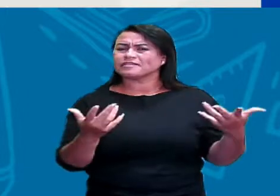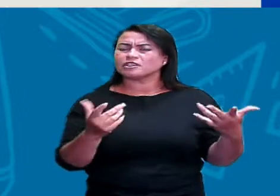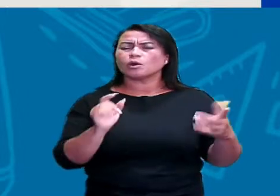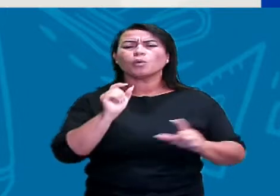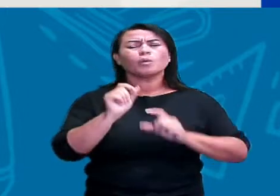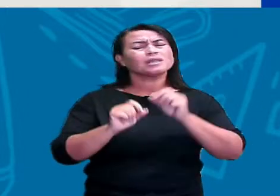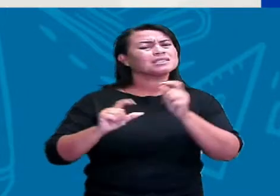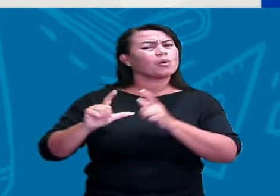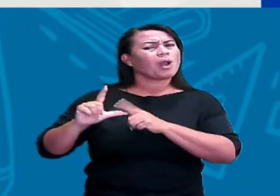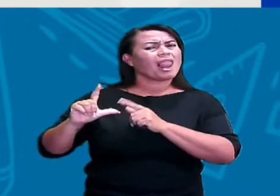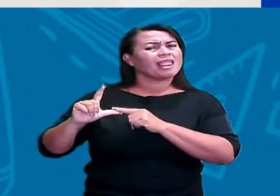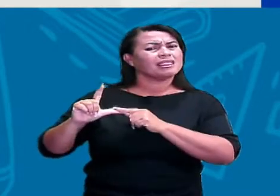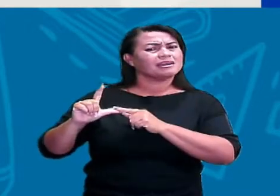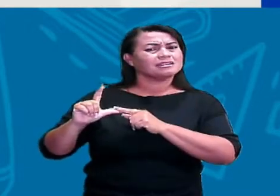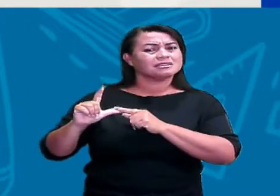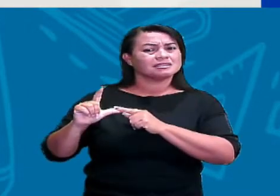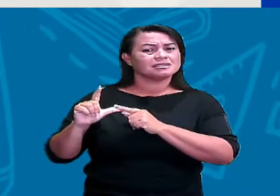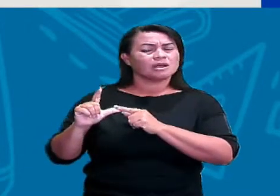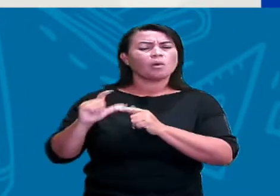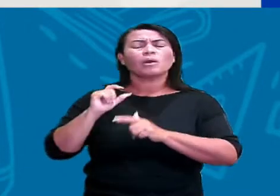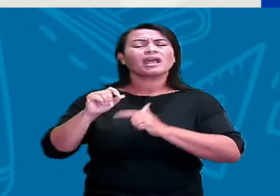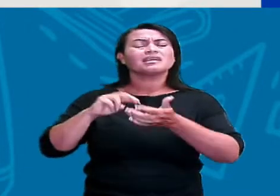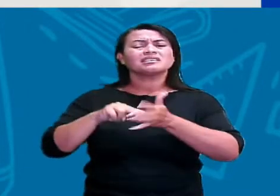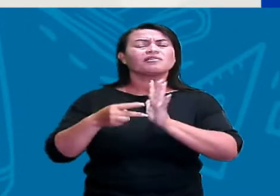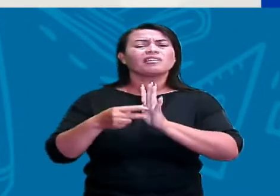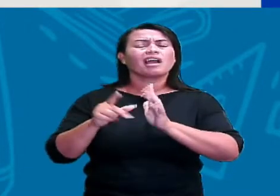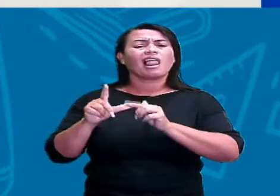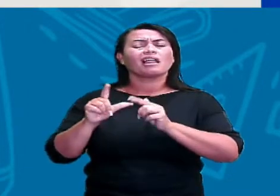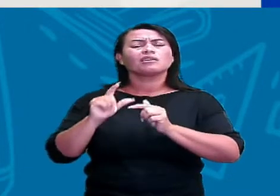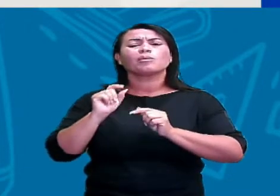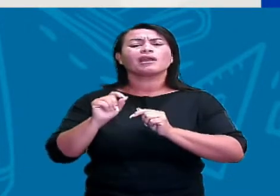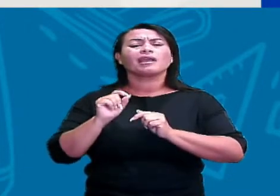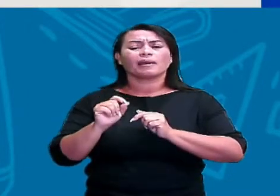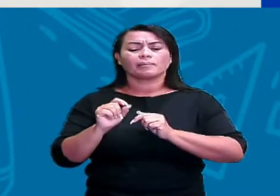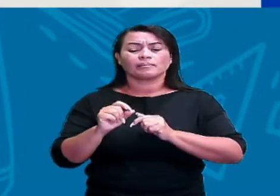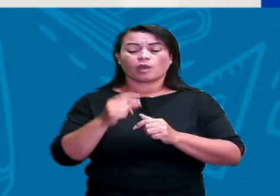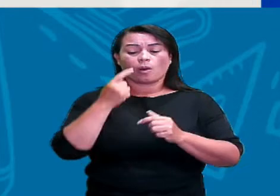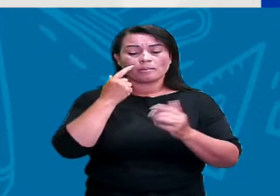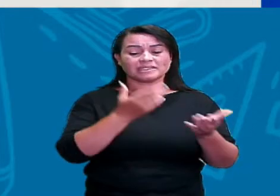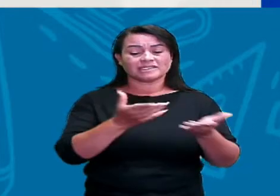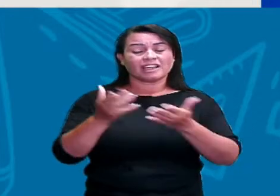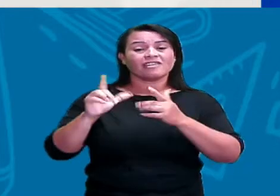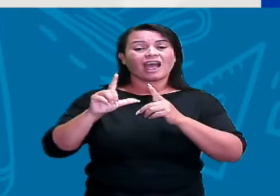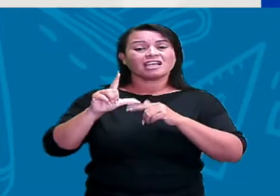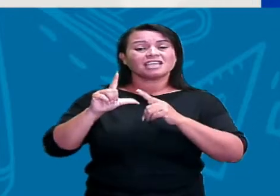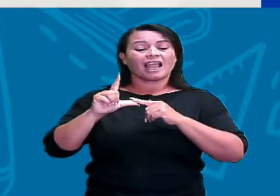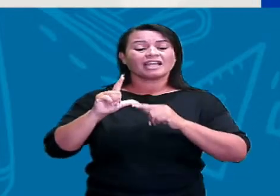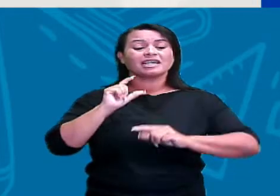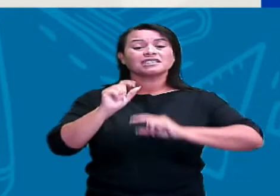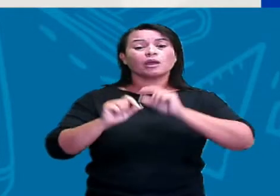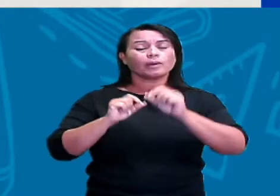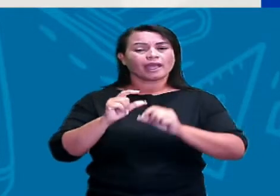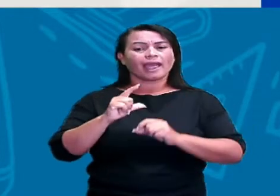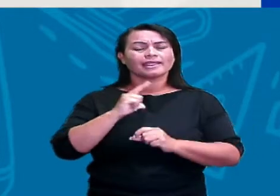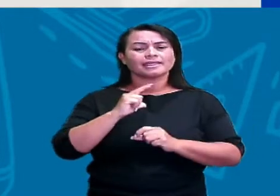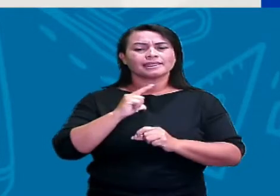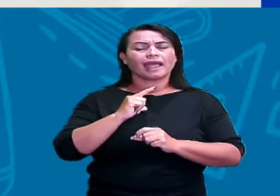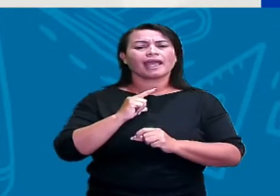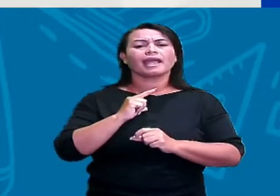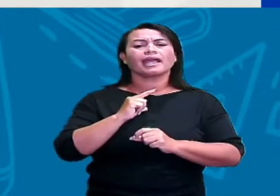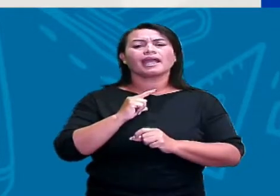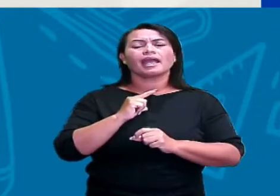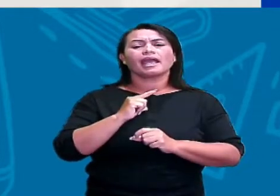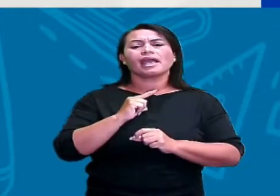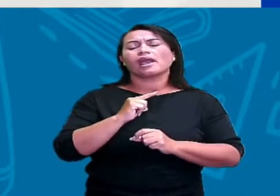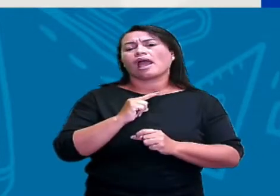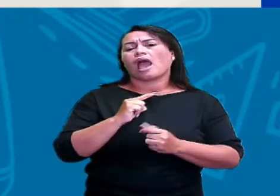são letras, né? O que são essas letras? Então aqui, ó, as letras, elas são os sinais gráficos que